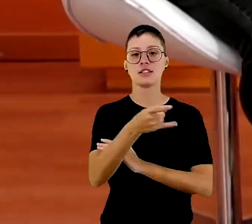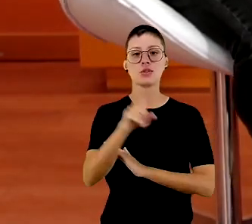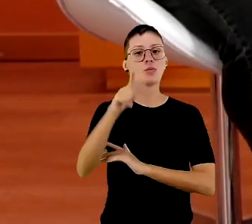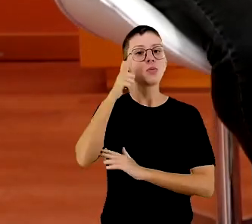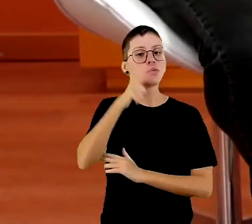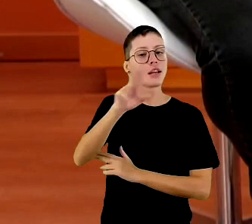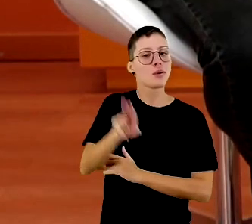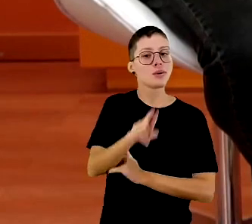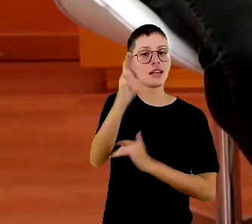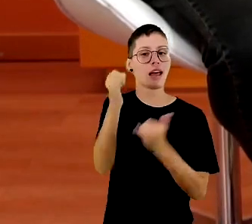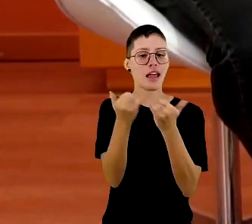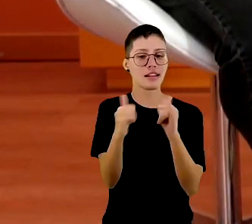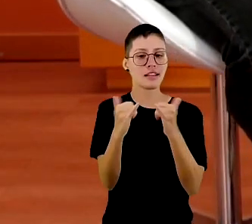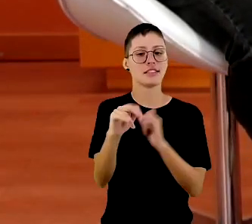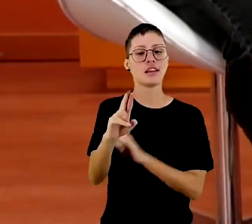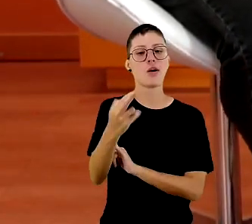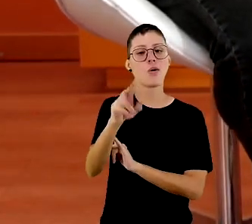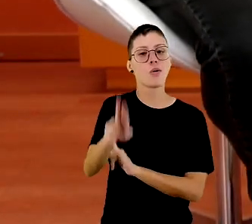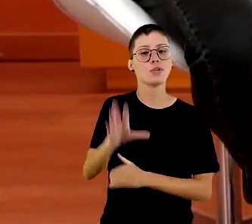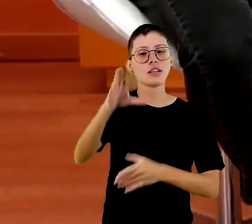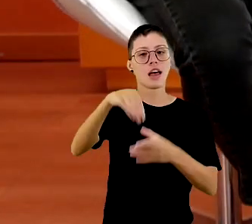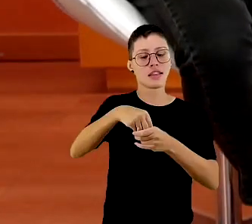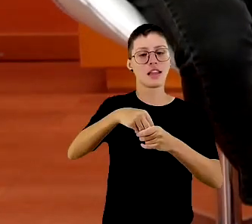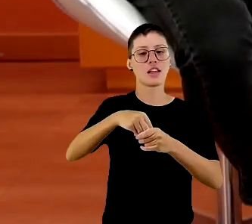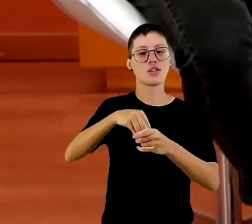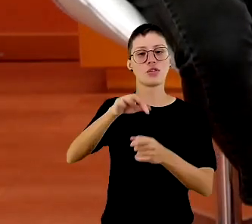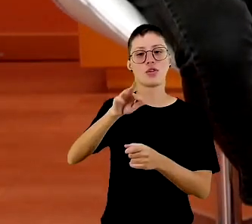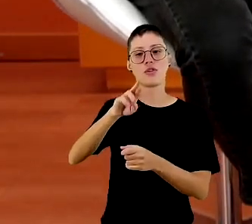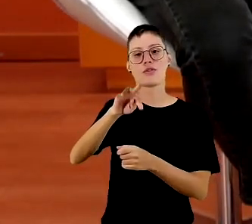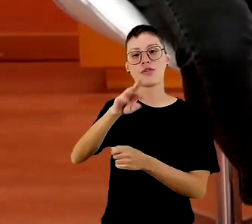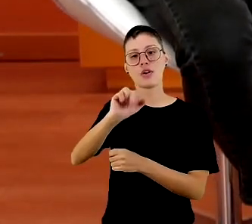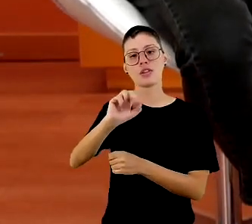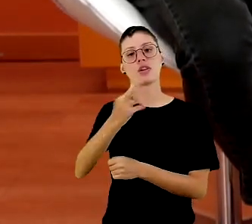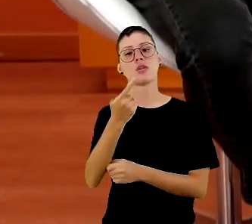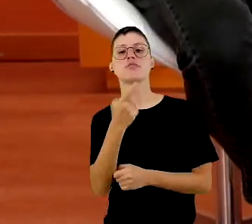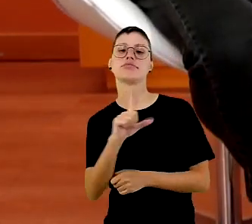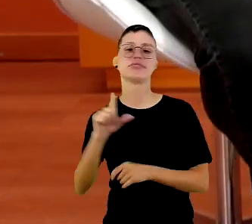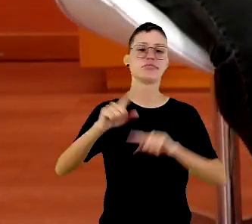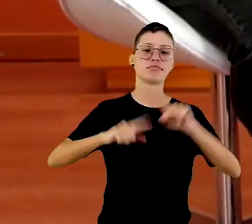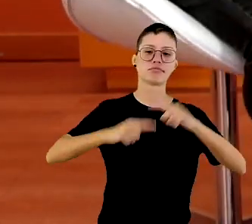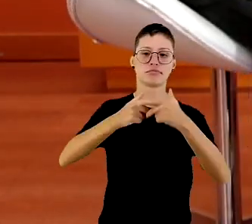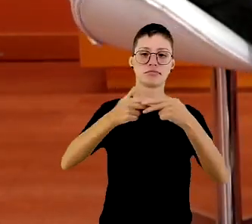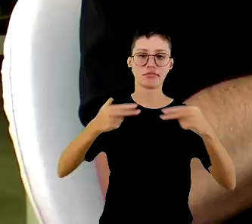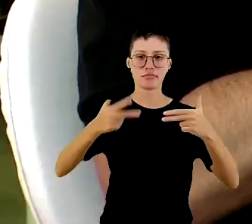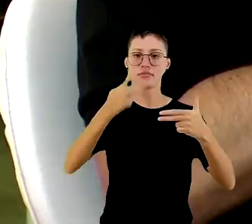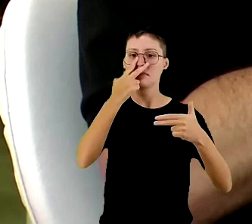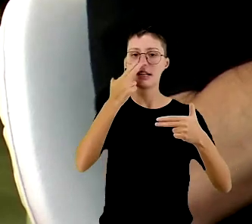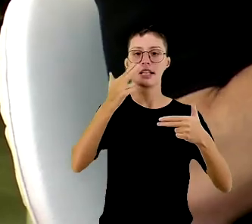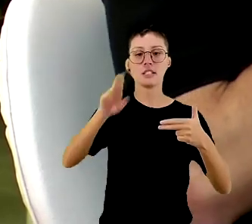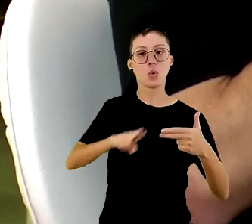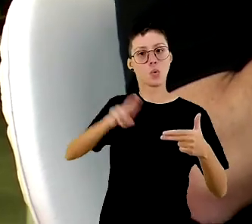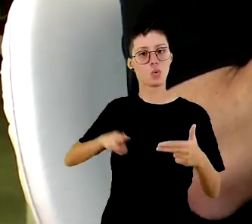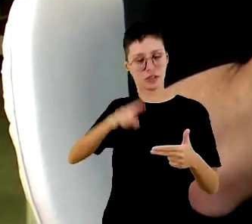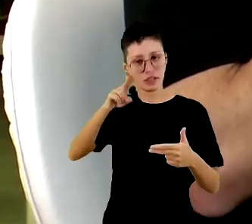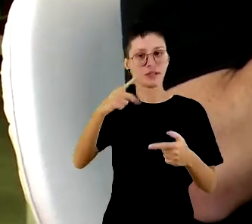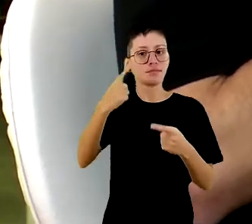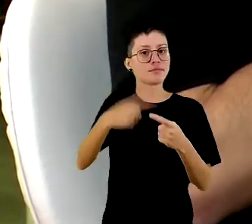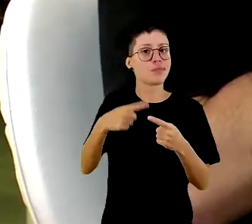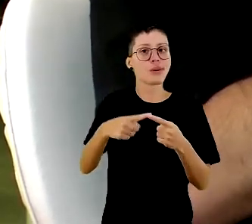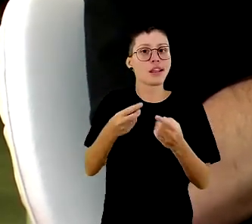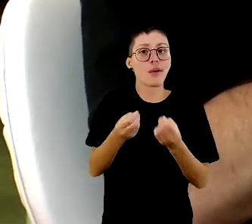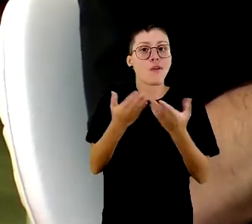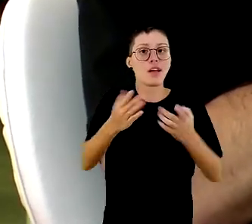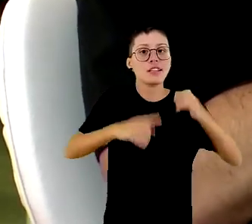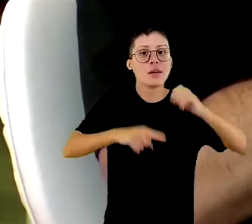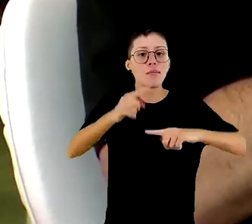que ele possa consumir energia na sua frota e etanol e gasolina na sua frota a combustão? Por que que não oferecer serviços financeiros